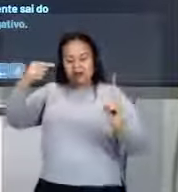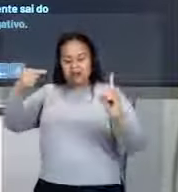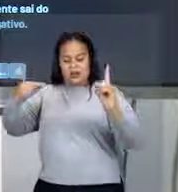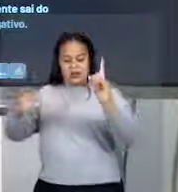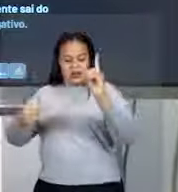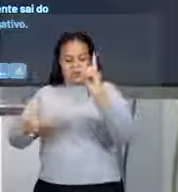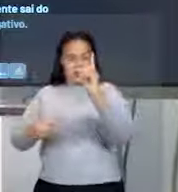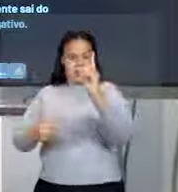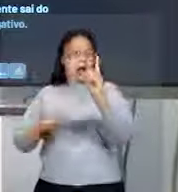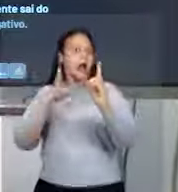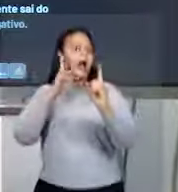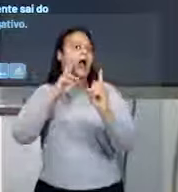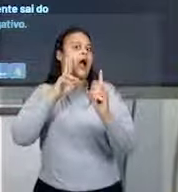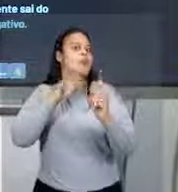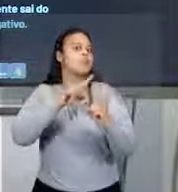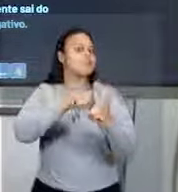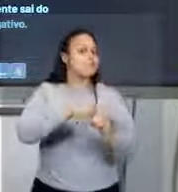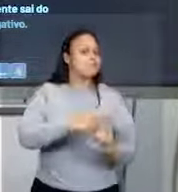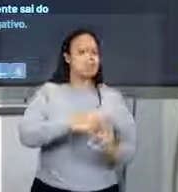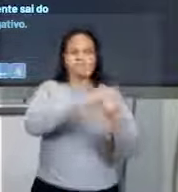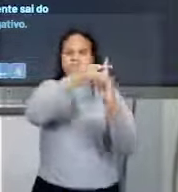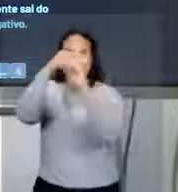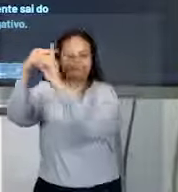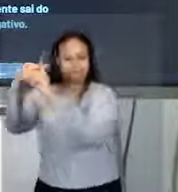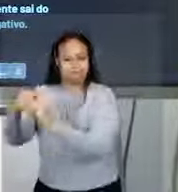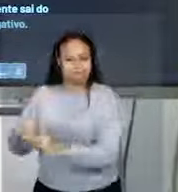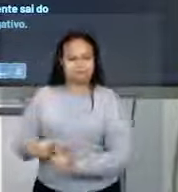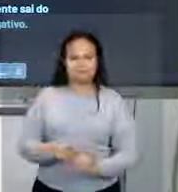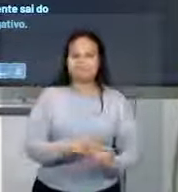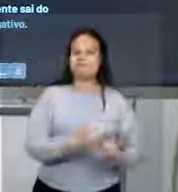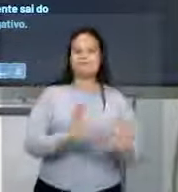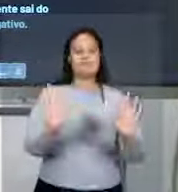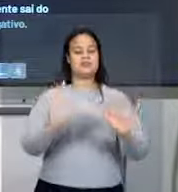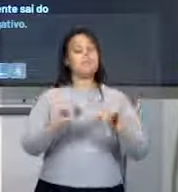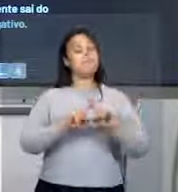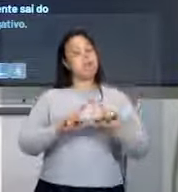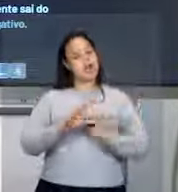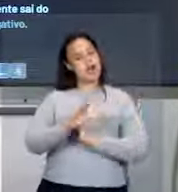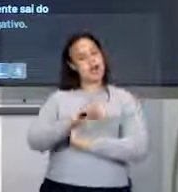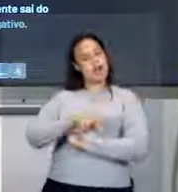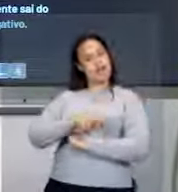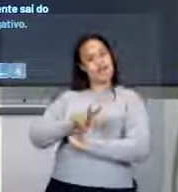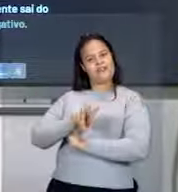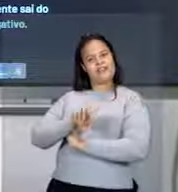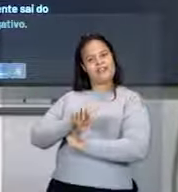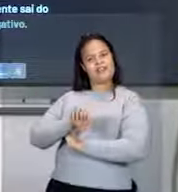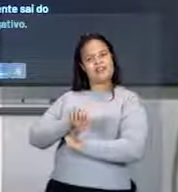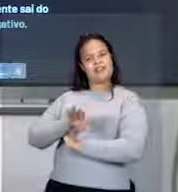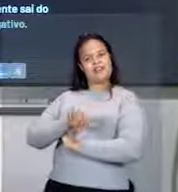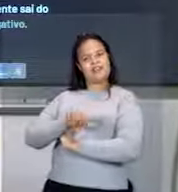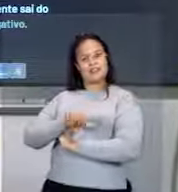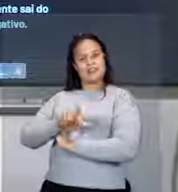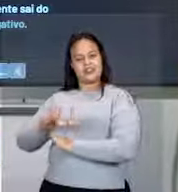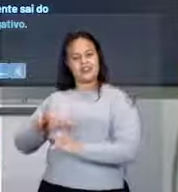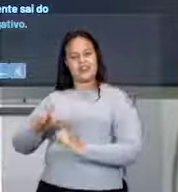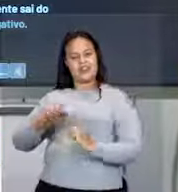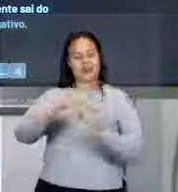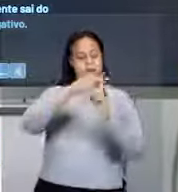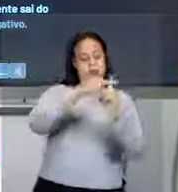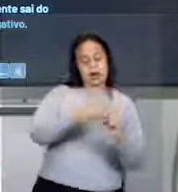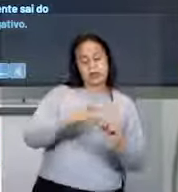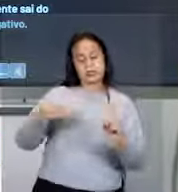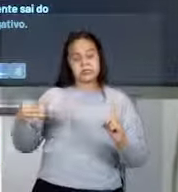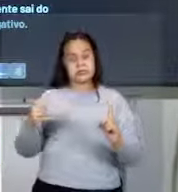não se movimentam, certo? Porém, a corrente convencional tem sentido contrário ao movimento dos